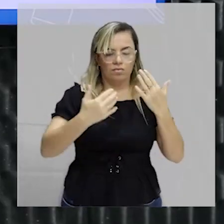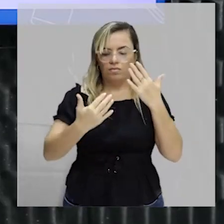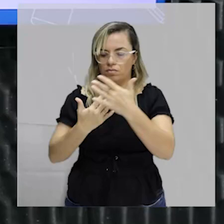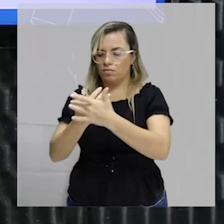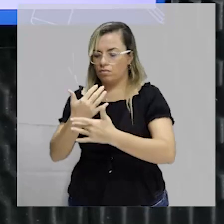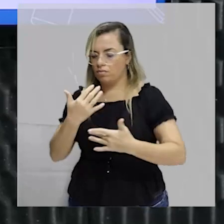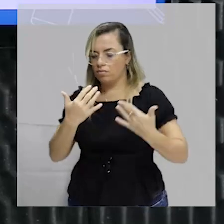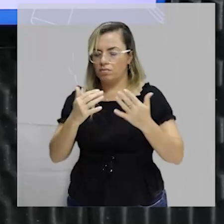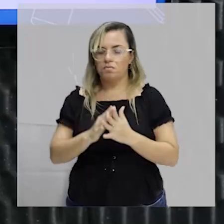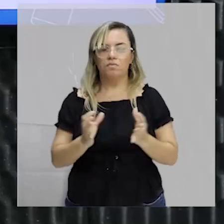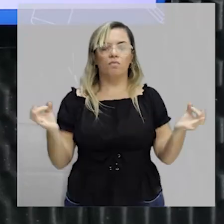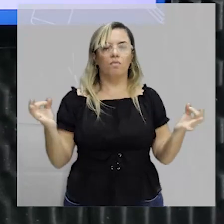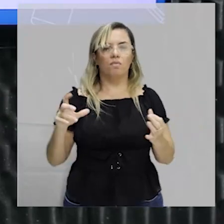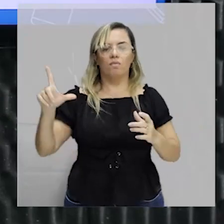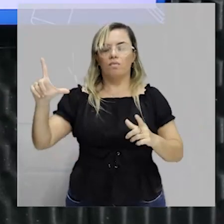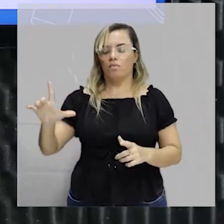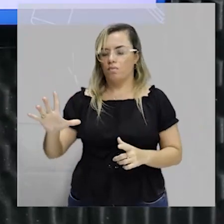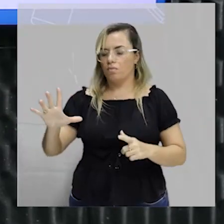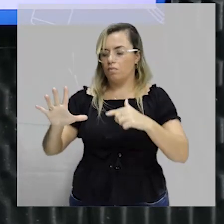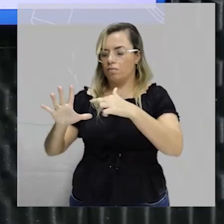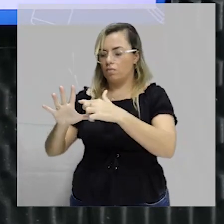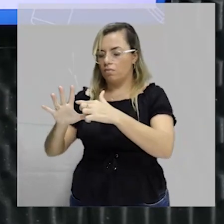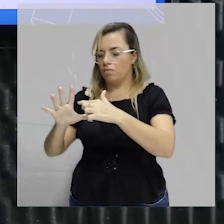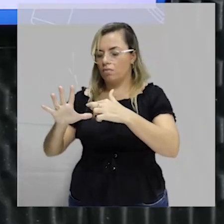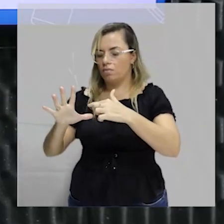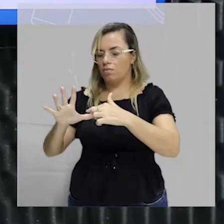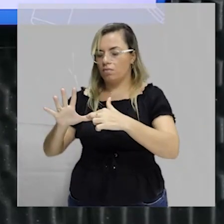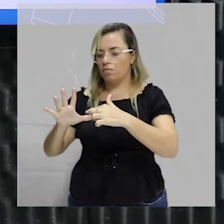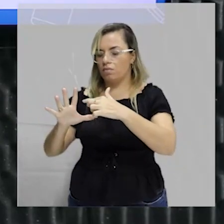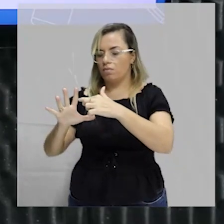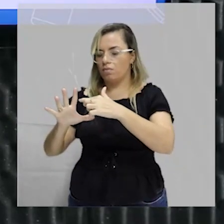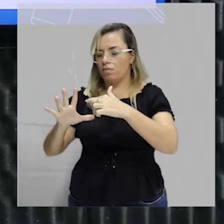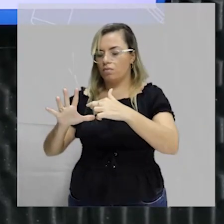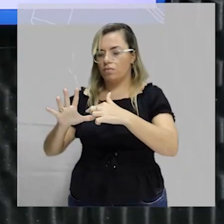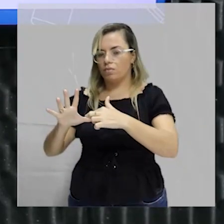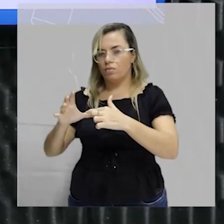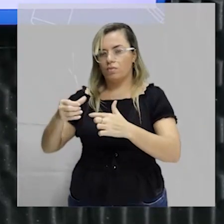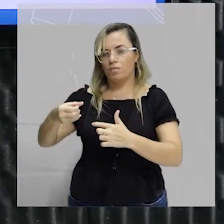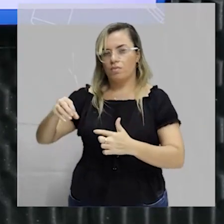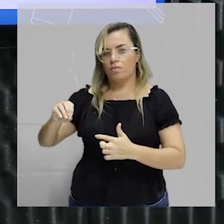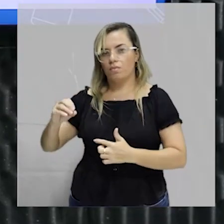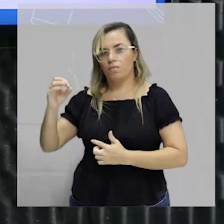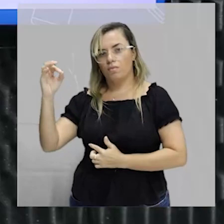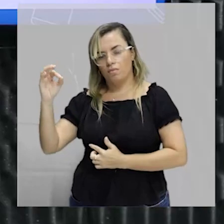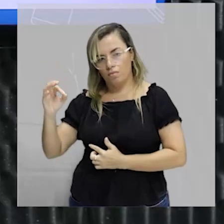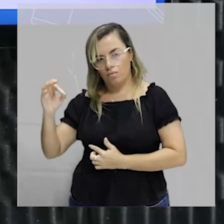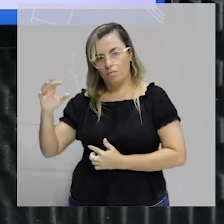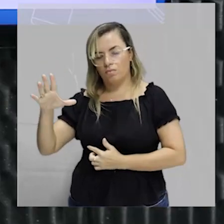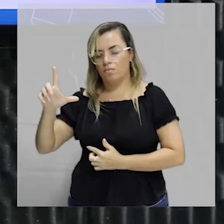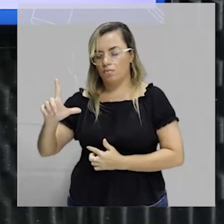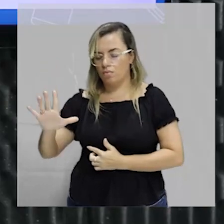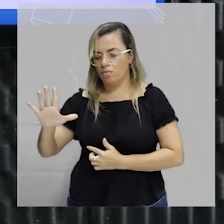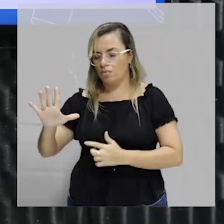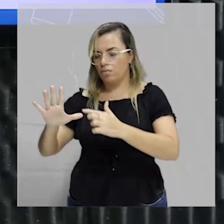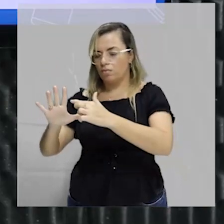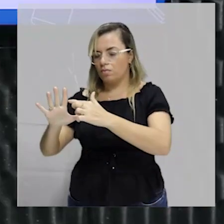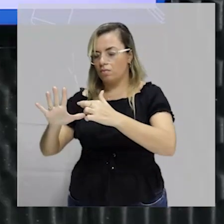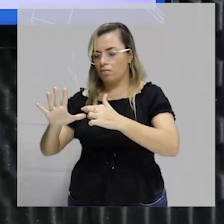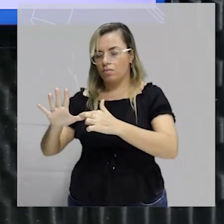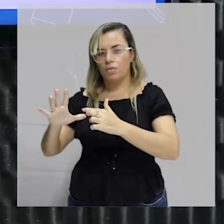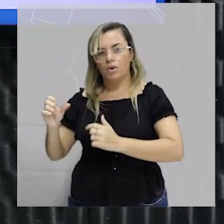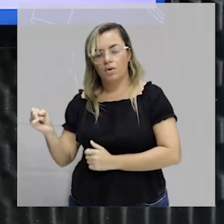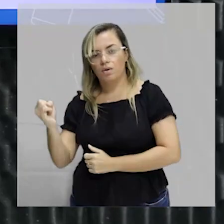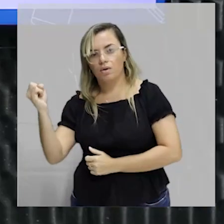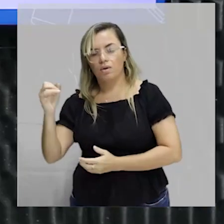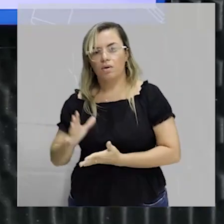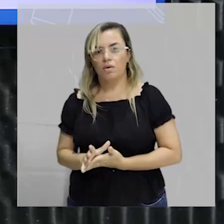Formação do polegar opositor. Um dedo que se opõe aos demais num ângulo de 90 graus. Isso aqui é muito